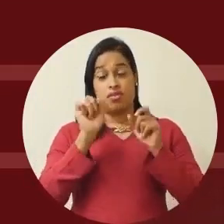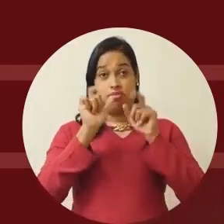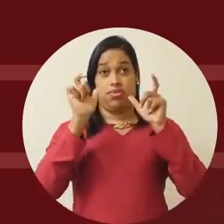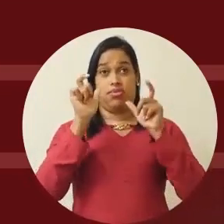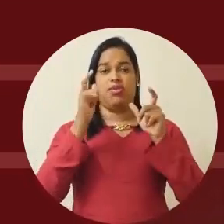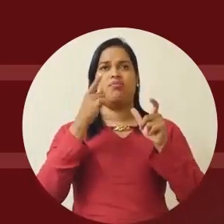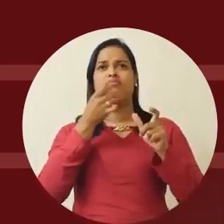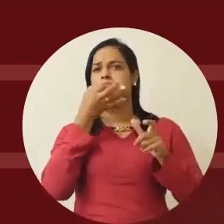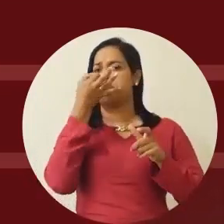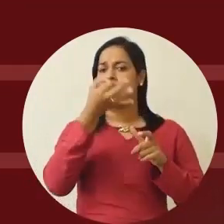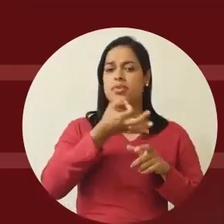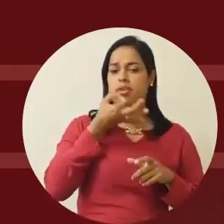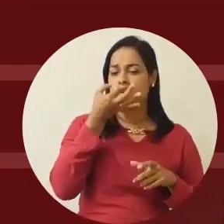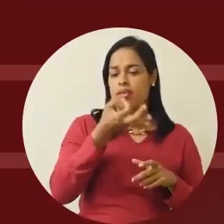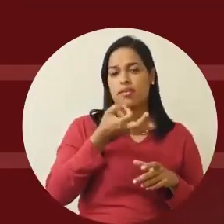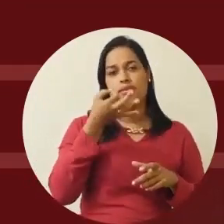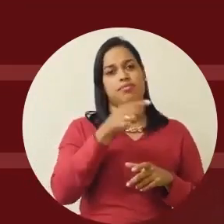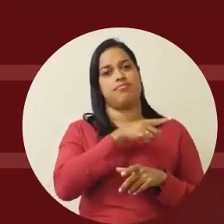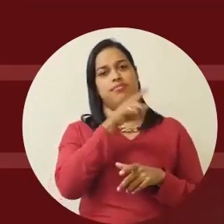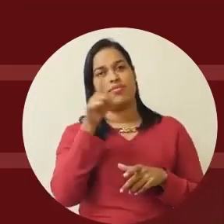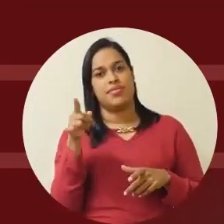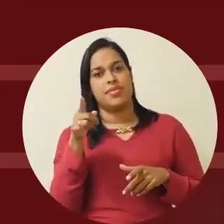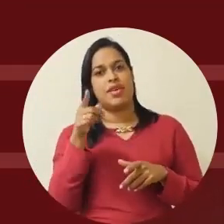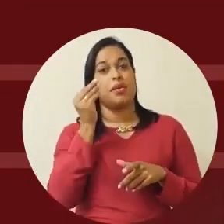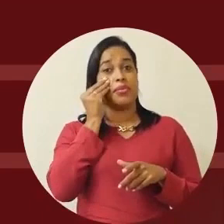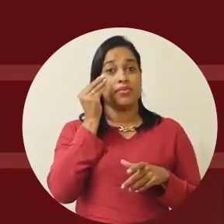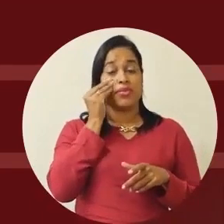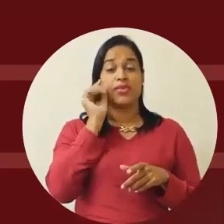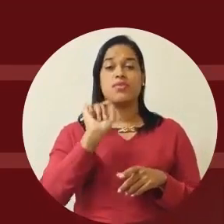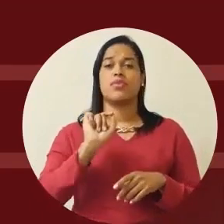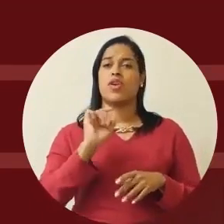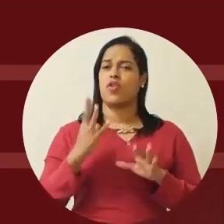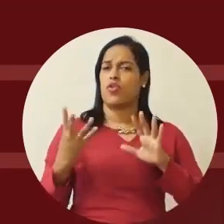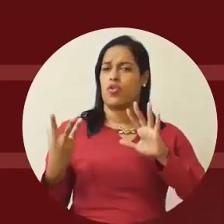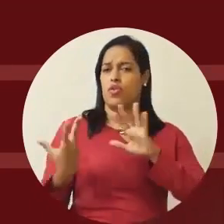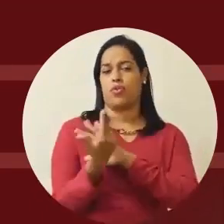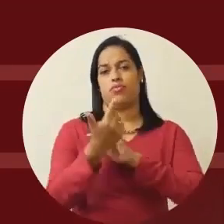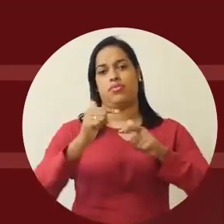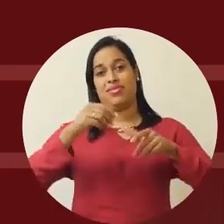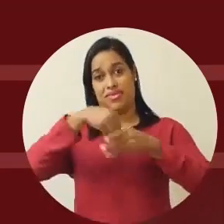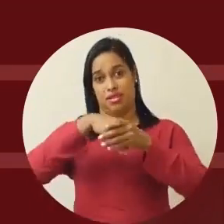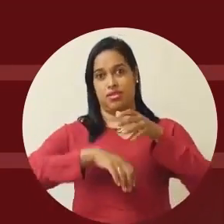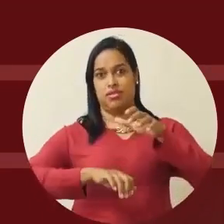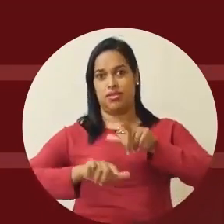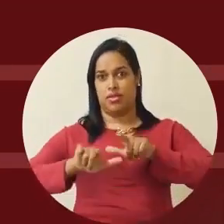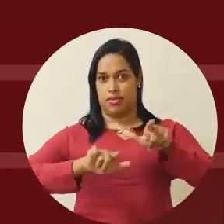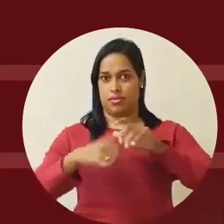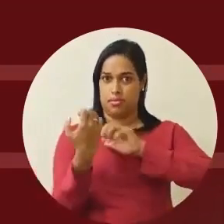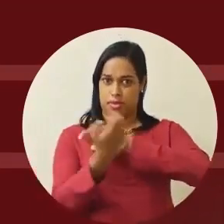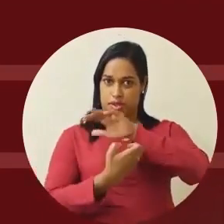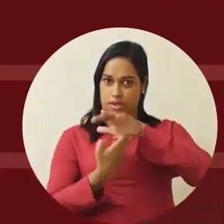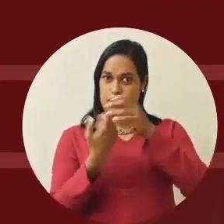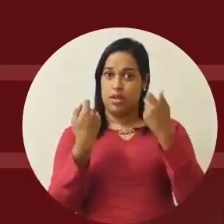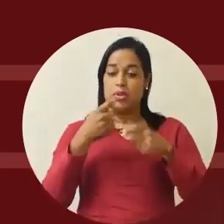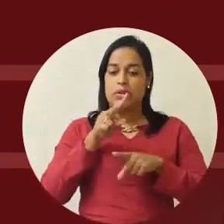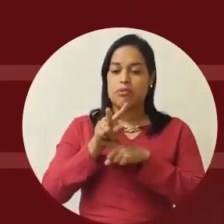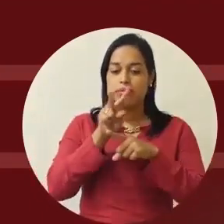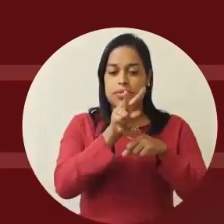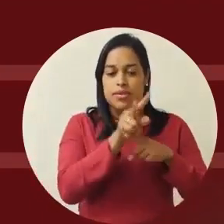crítico, despertar em você a perspectiva de que todas as ações da empresa devem ser